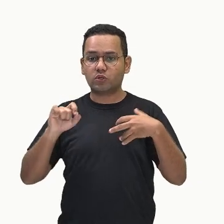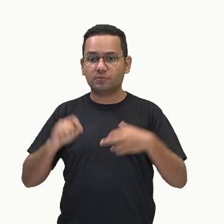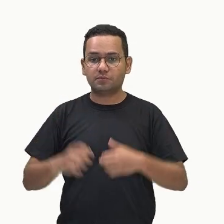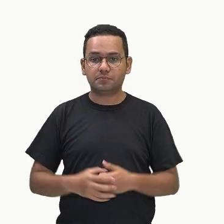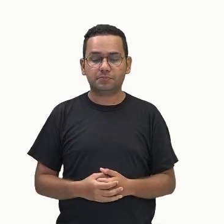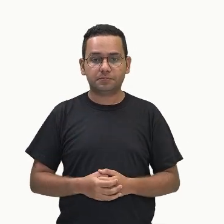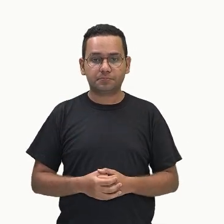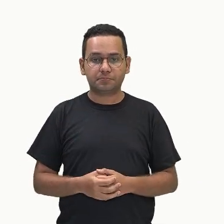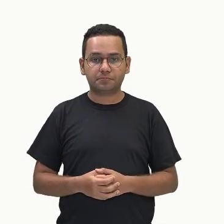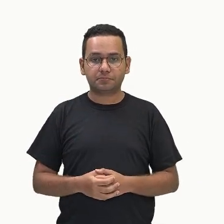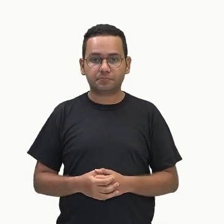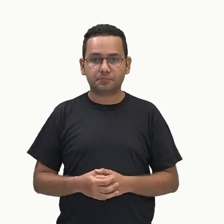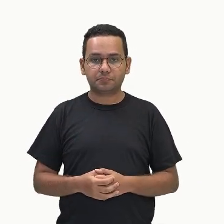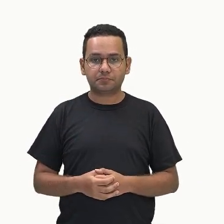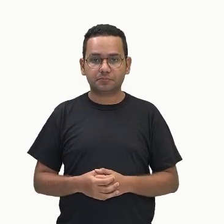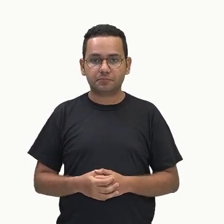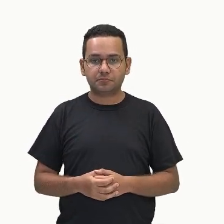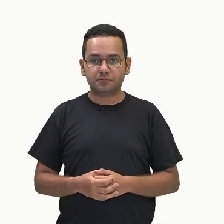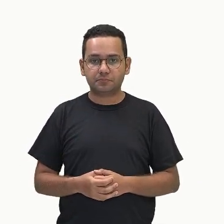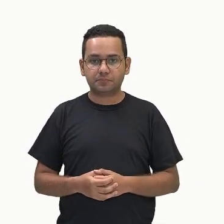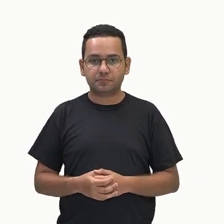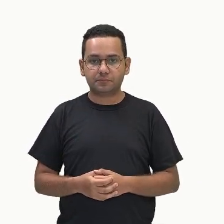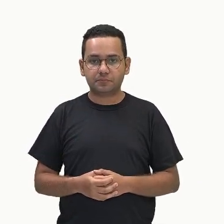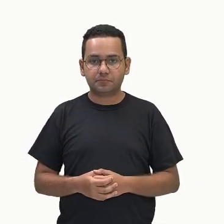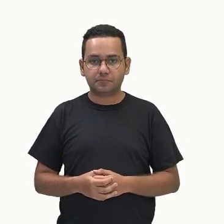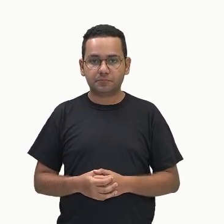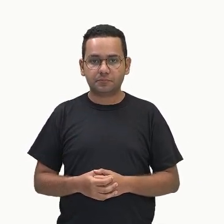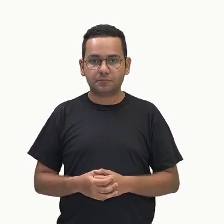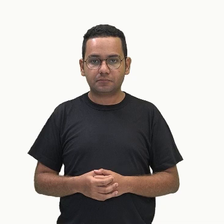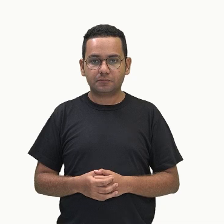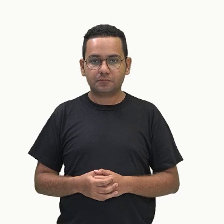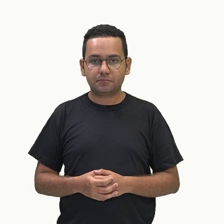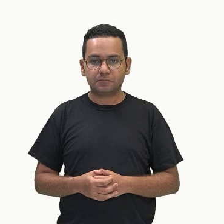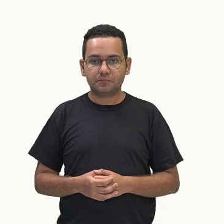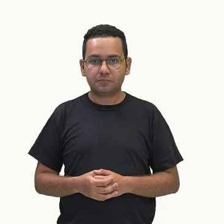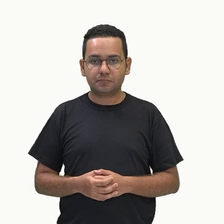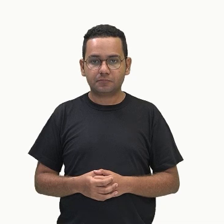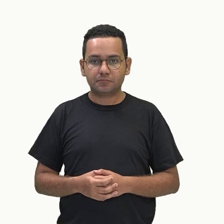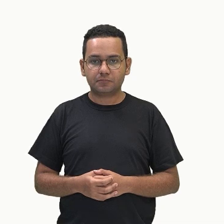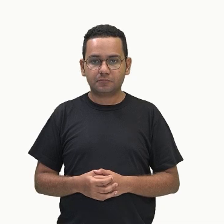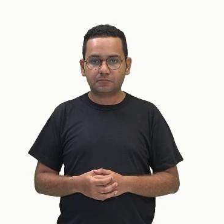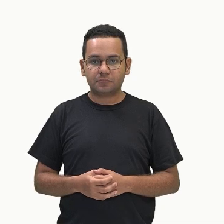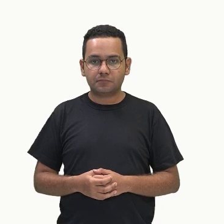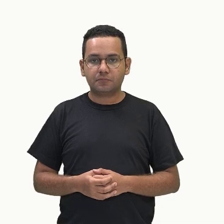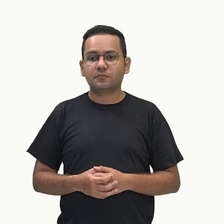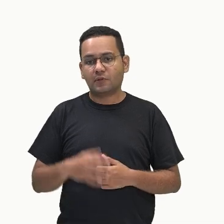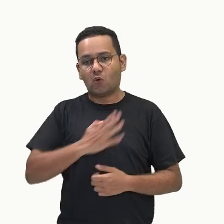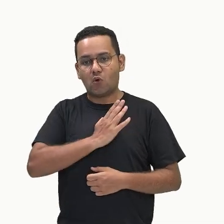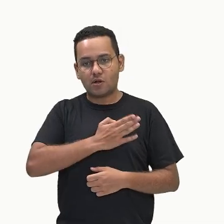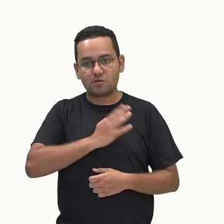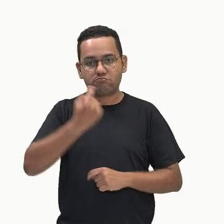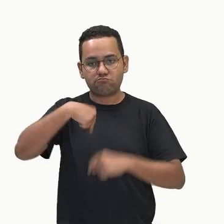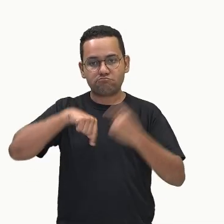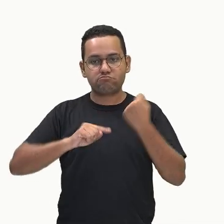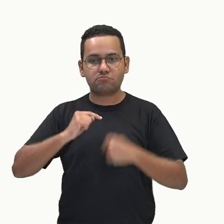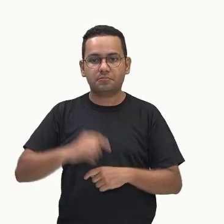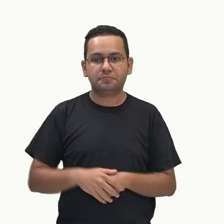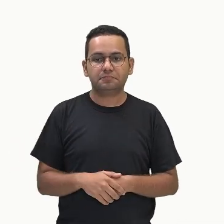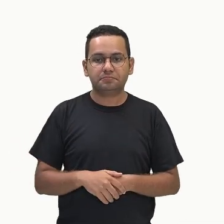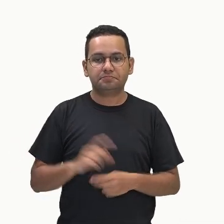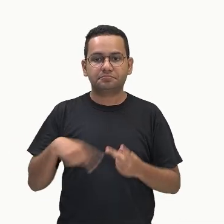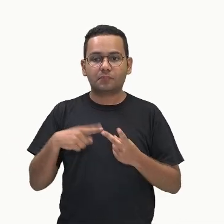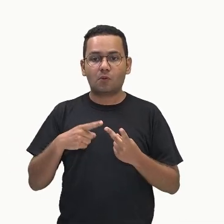nossas costelas, nós vamos ter o quê? O nosso sistema cardiovascular, o nosso coração, o